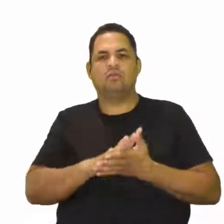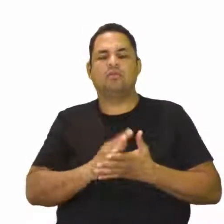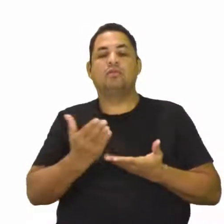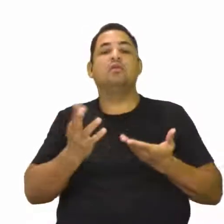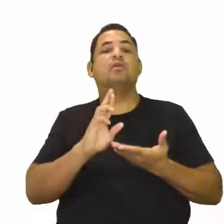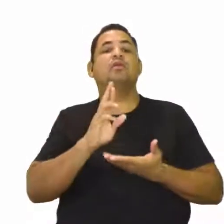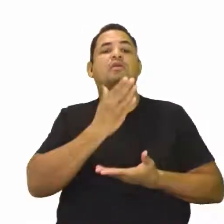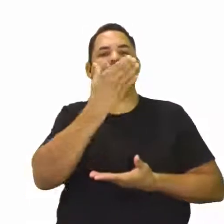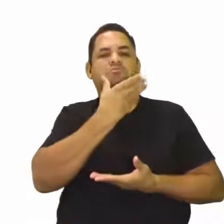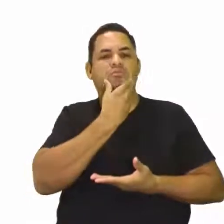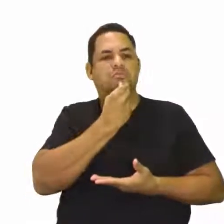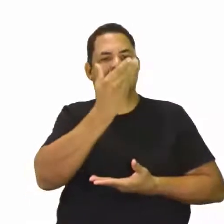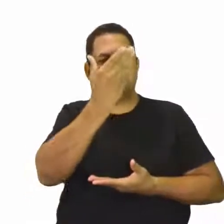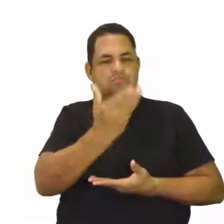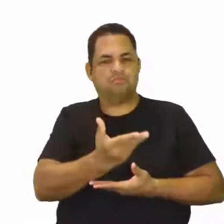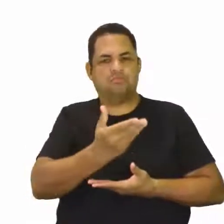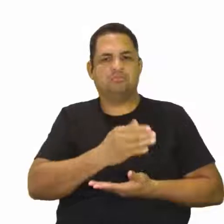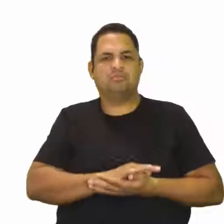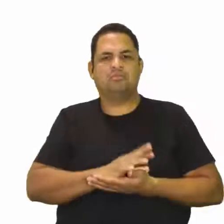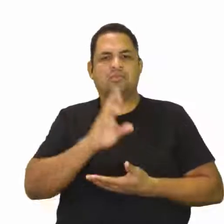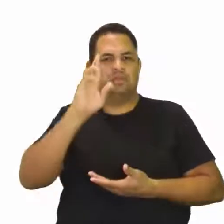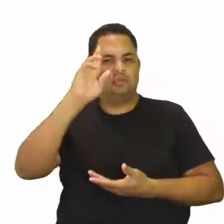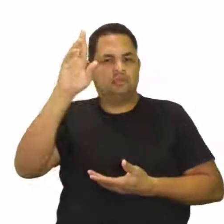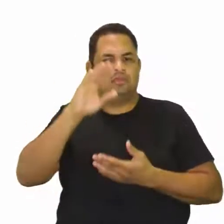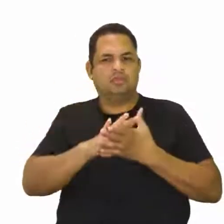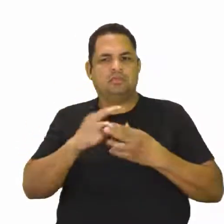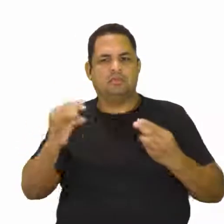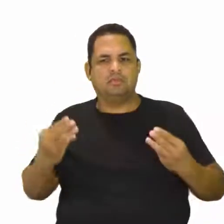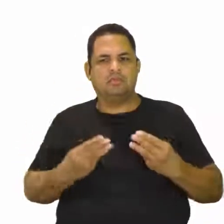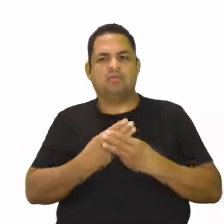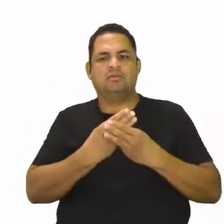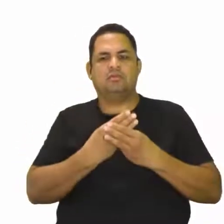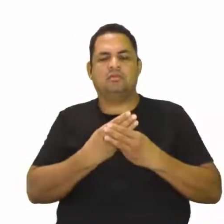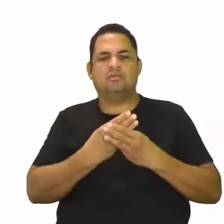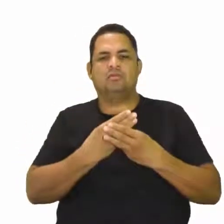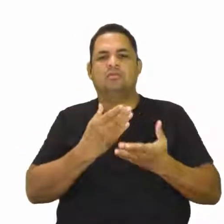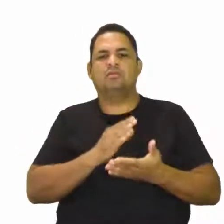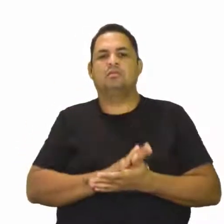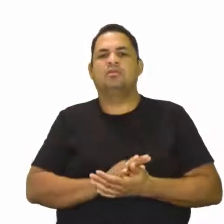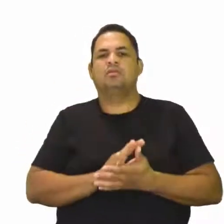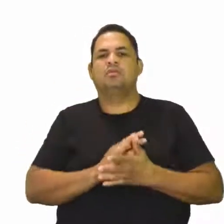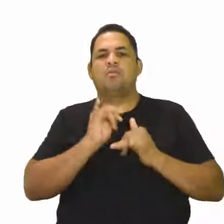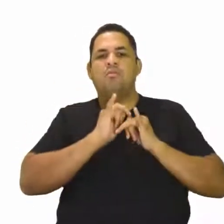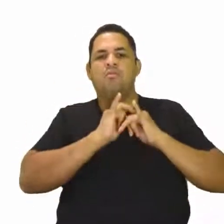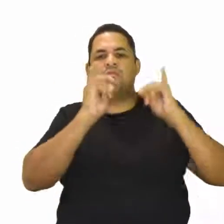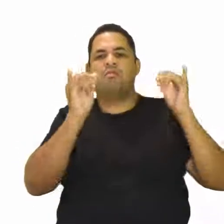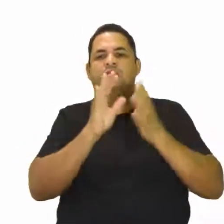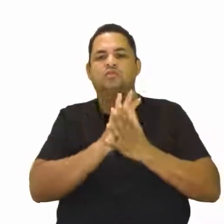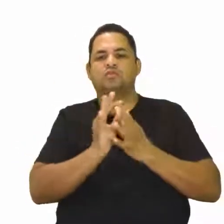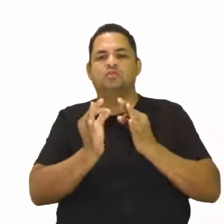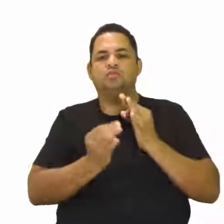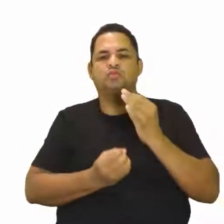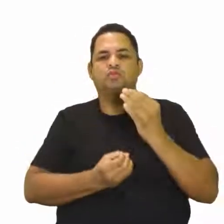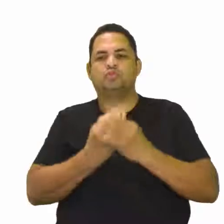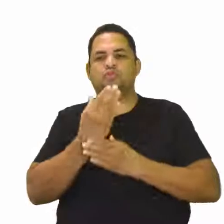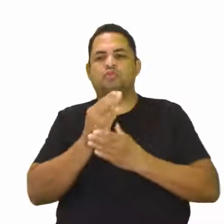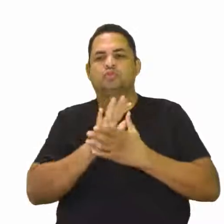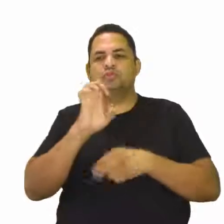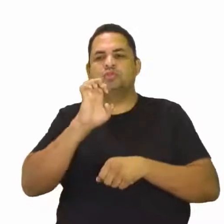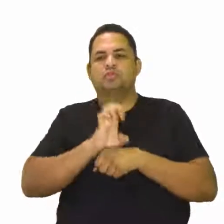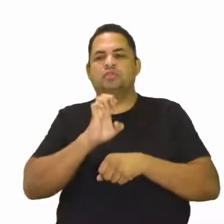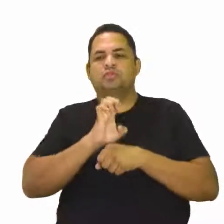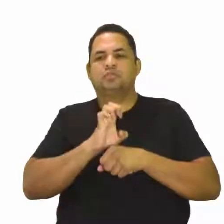Quem é esse cara? Líder judeu, David Ben Gurion, proclamou a criação do Estado de